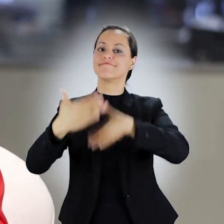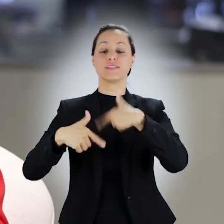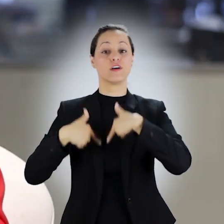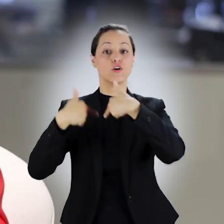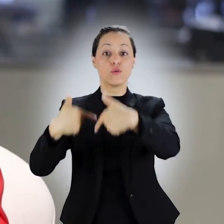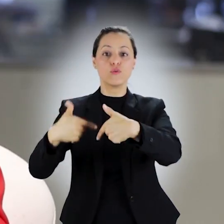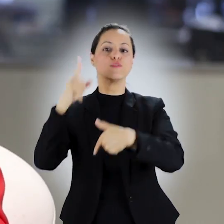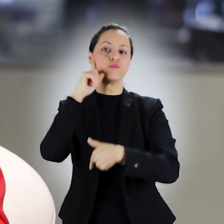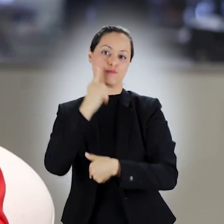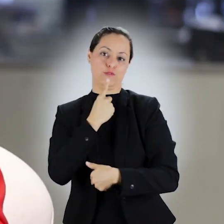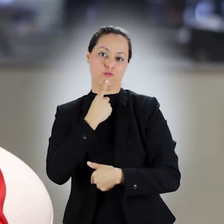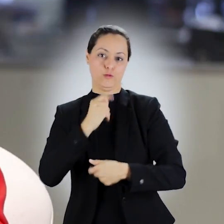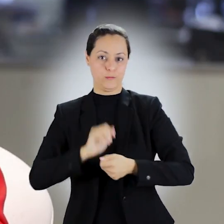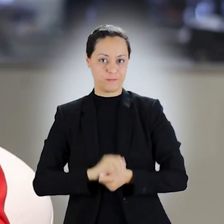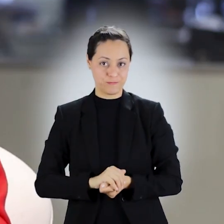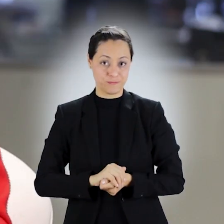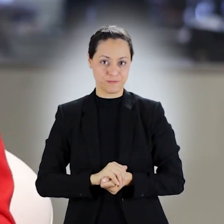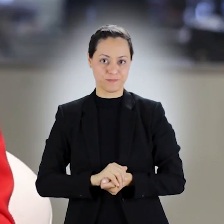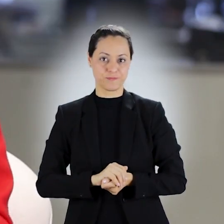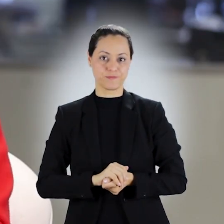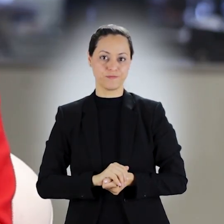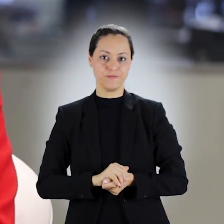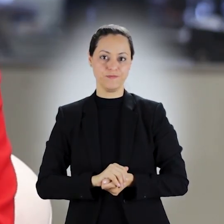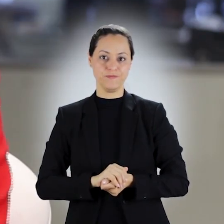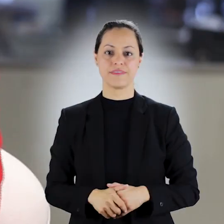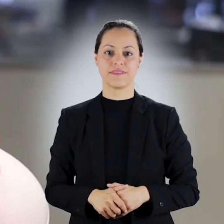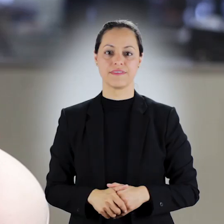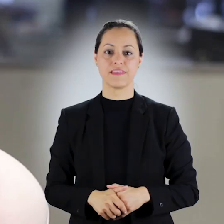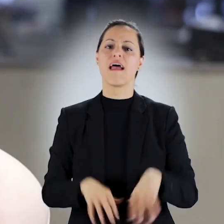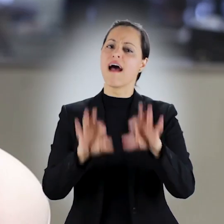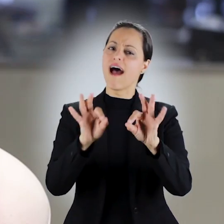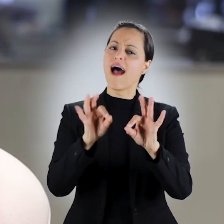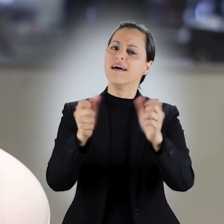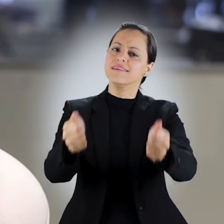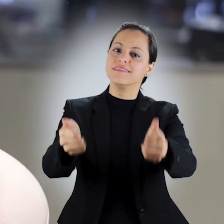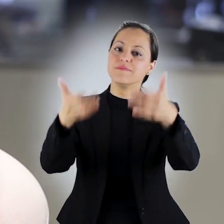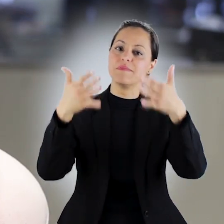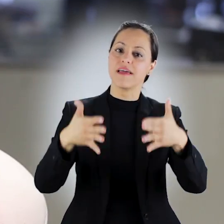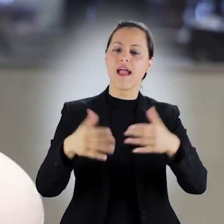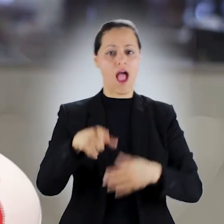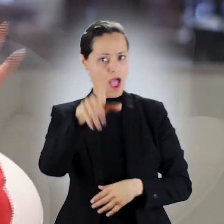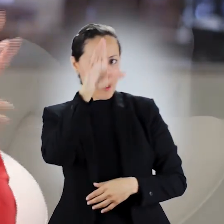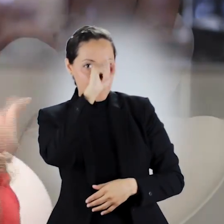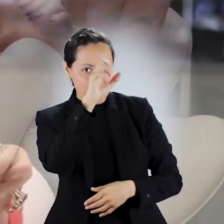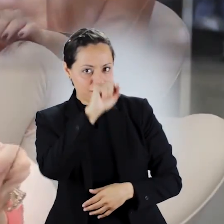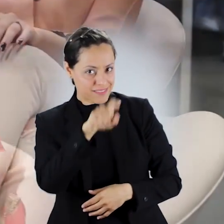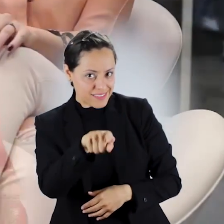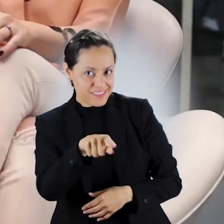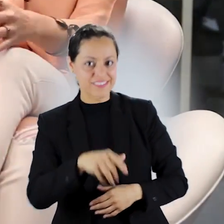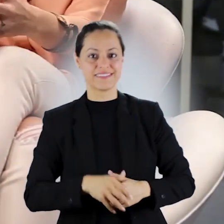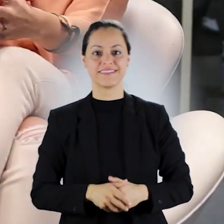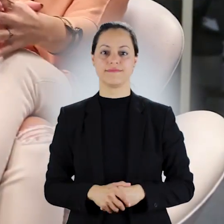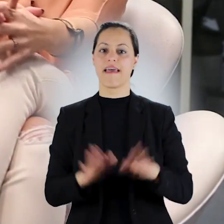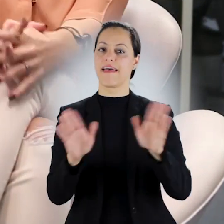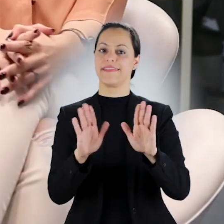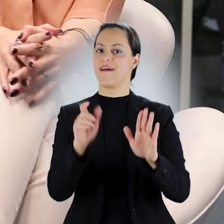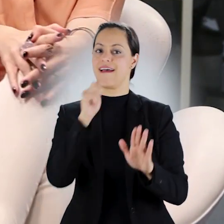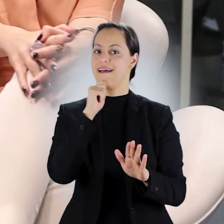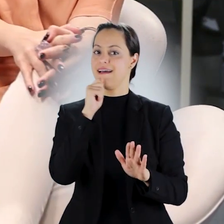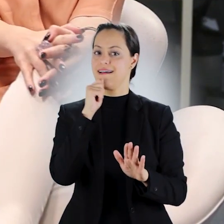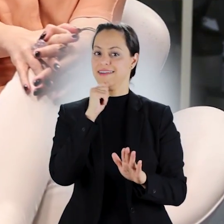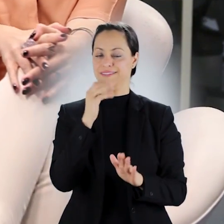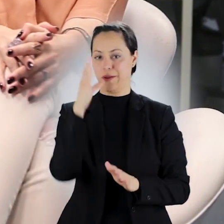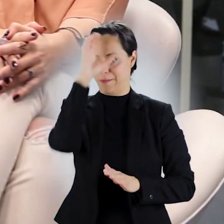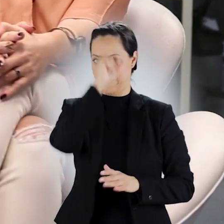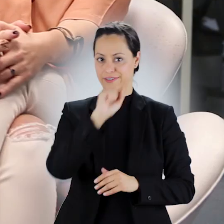essa minha dedicação à causa surda. Eu queria que você contasse um pouco. Você aprendeu? Não, ainda não, ainda não. Embora no workshop que a